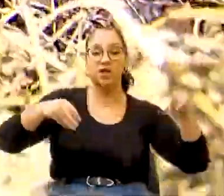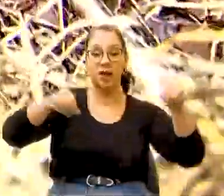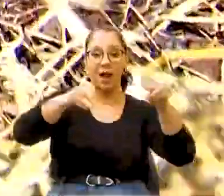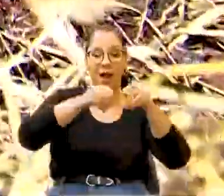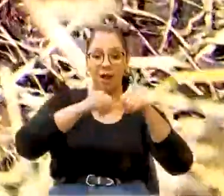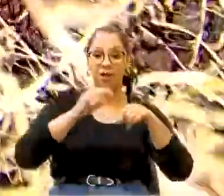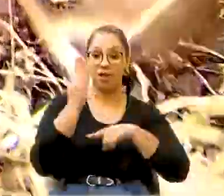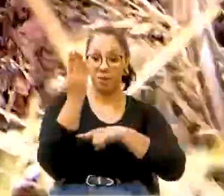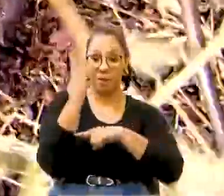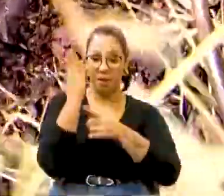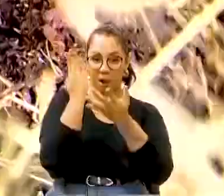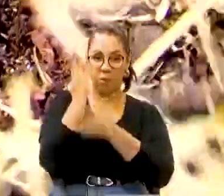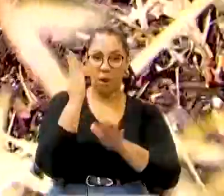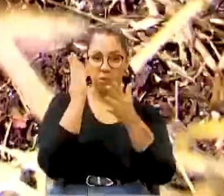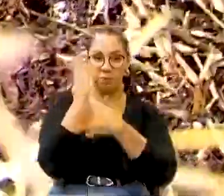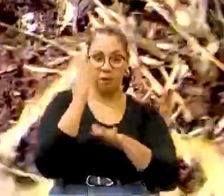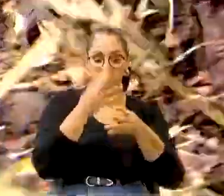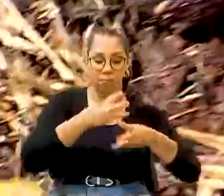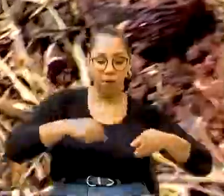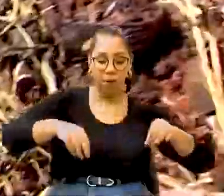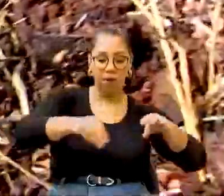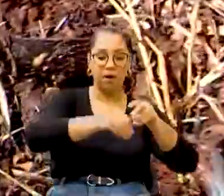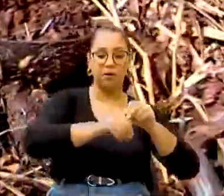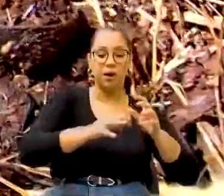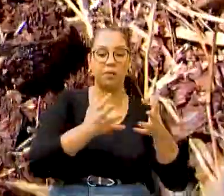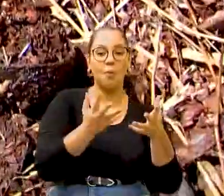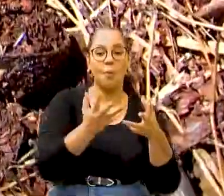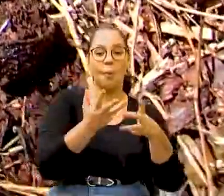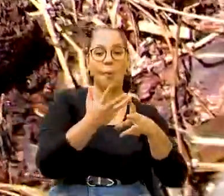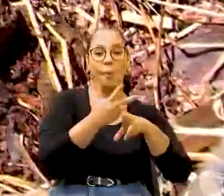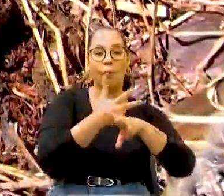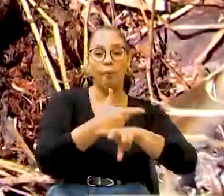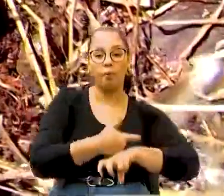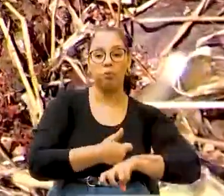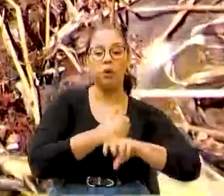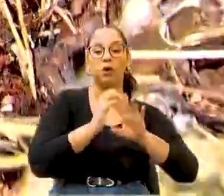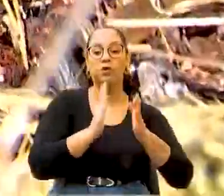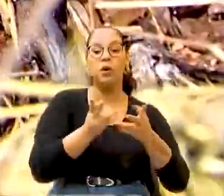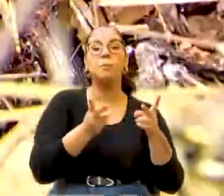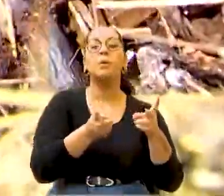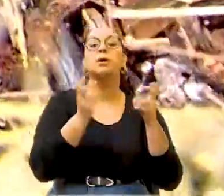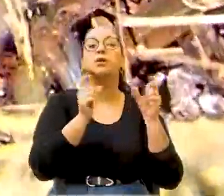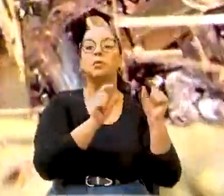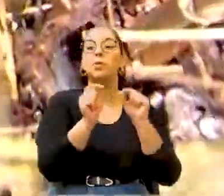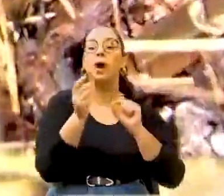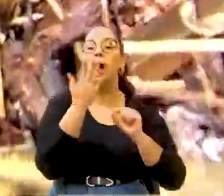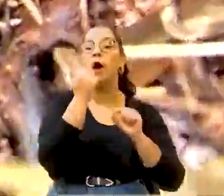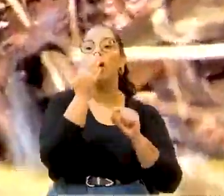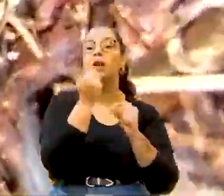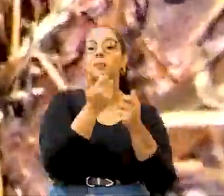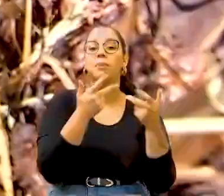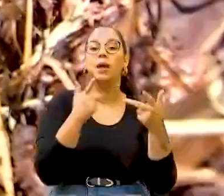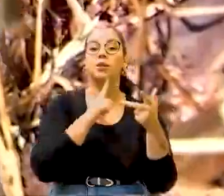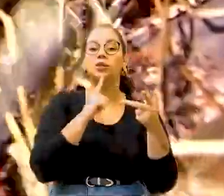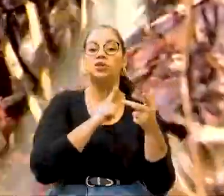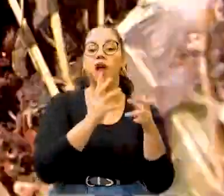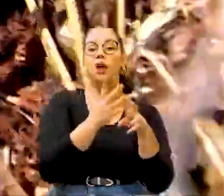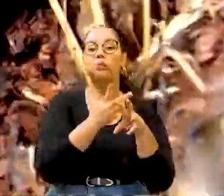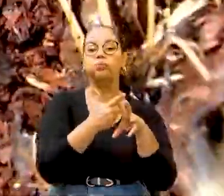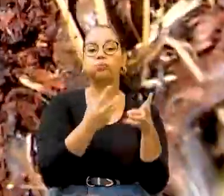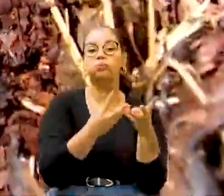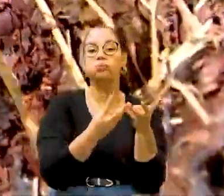tem serragem e já está entrando num processo de decomposição que a gente já consegue perceber